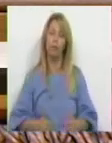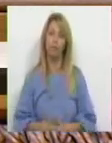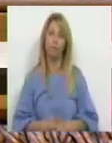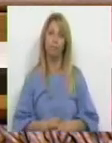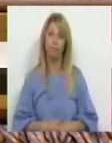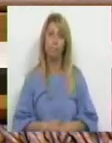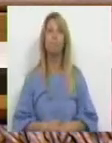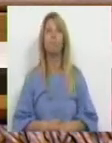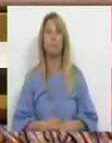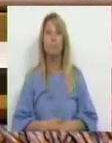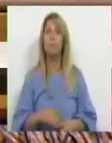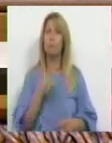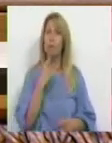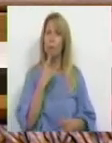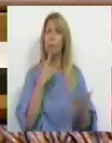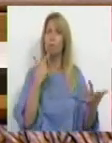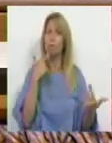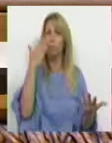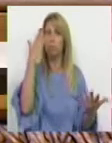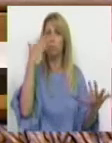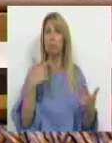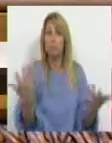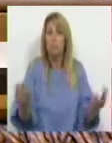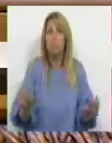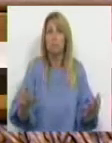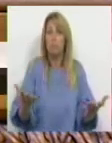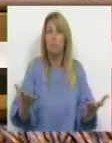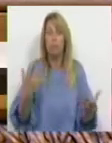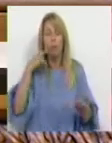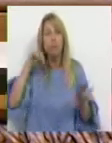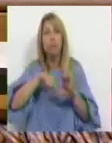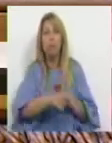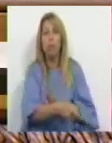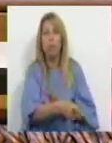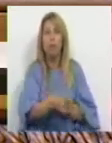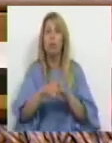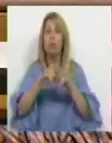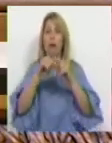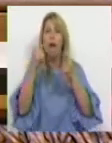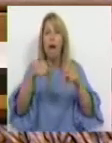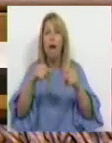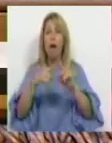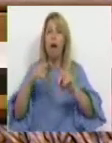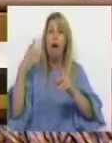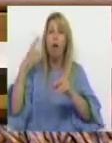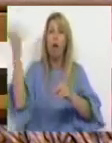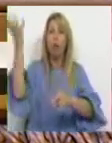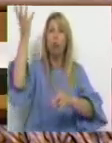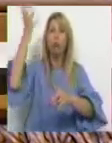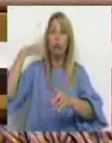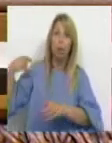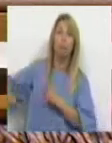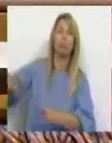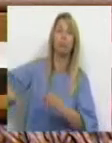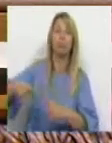Com todo o respeito e elevada consideração pelas profundas raízes culturais de muitos territórios rurais